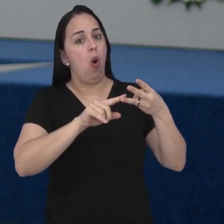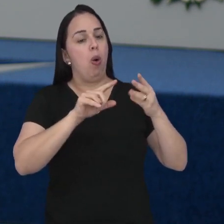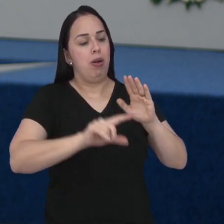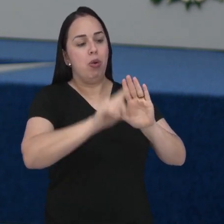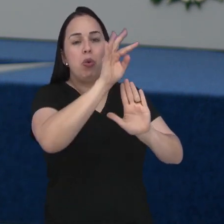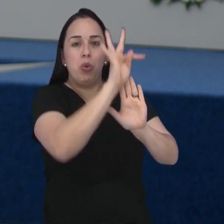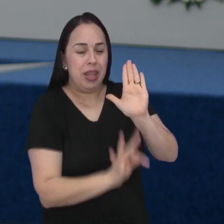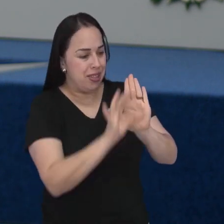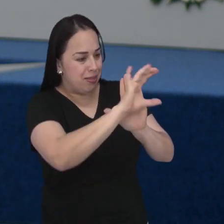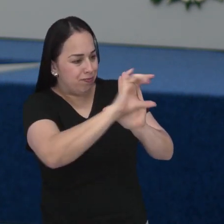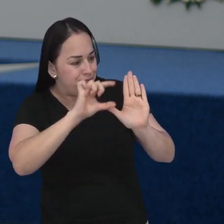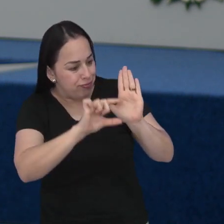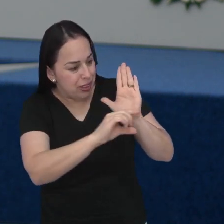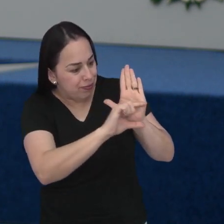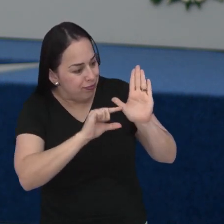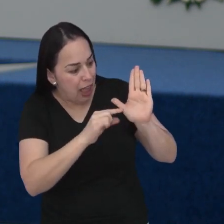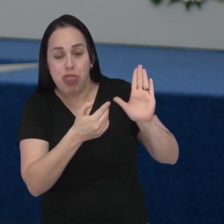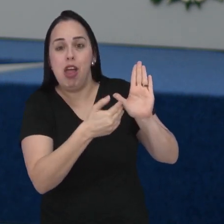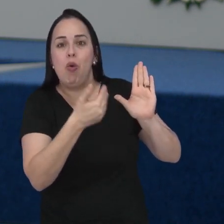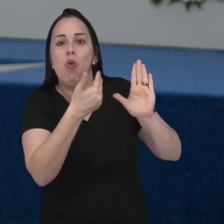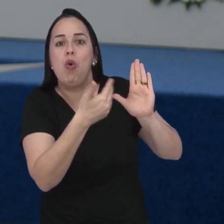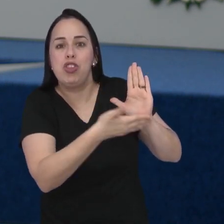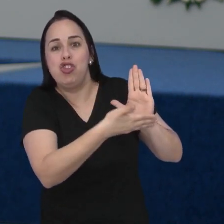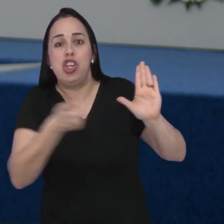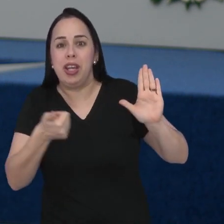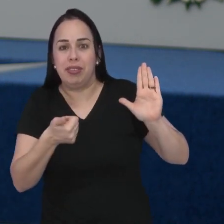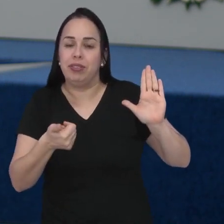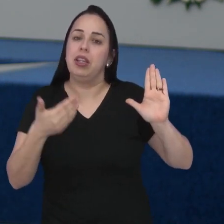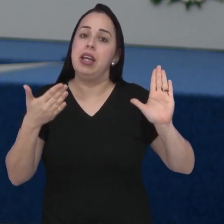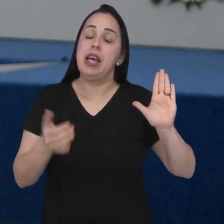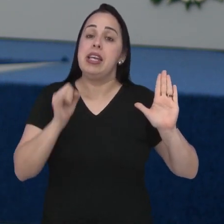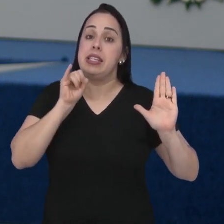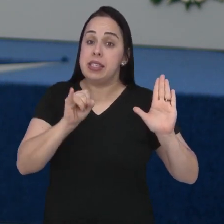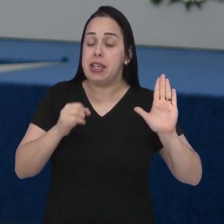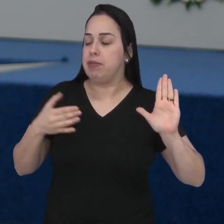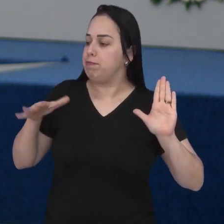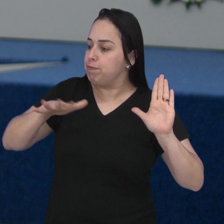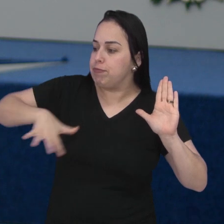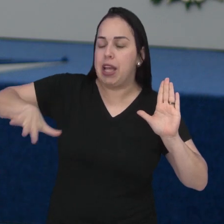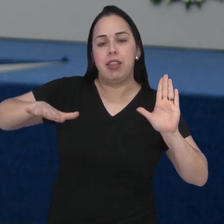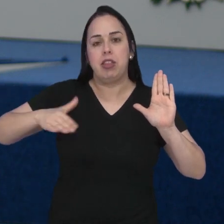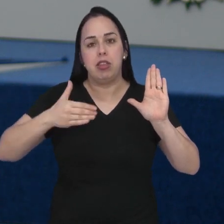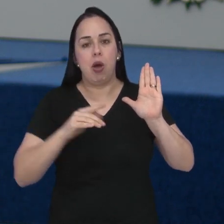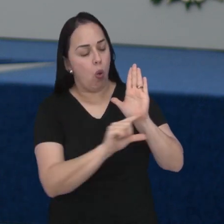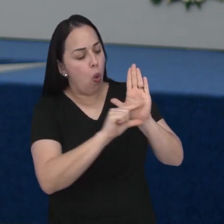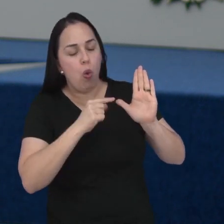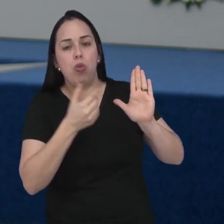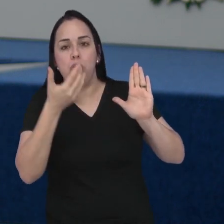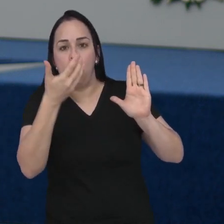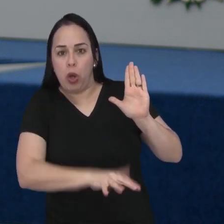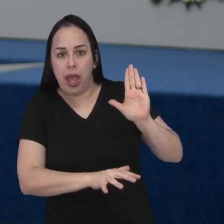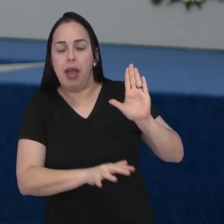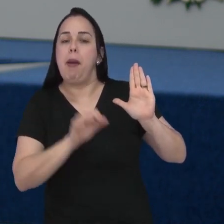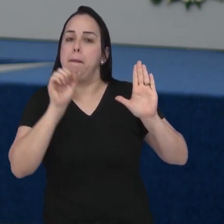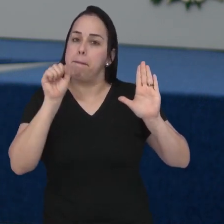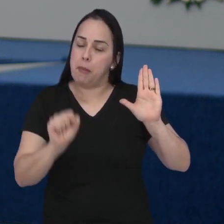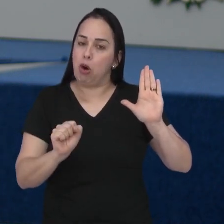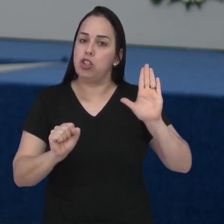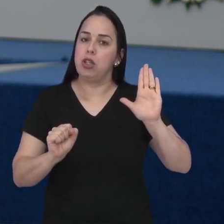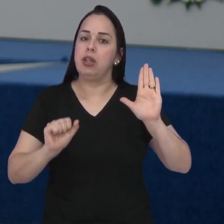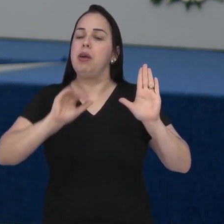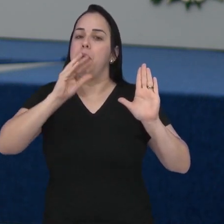parcial ou totalmente o objeto de estudo. No caso de um parecer que aponte a rejeição, a comissão